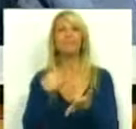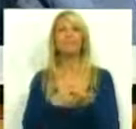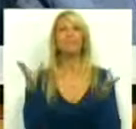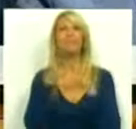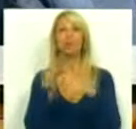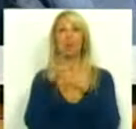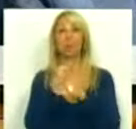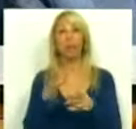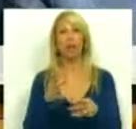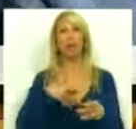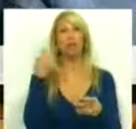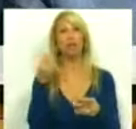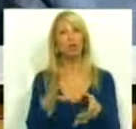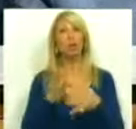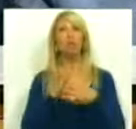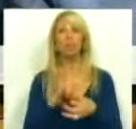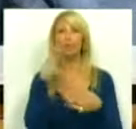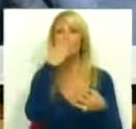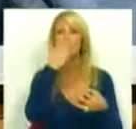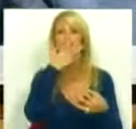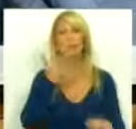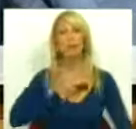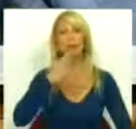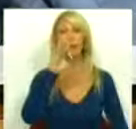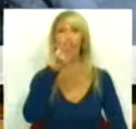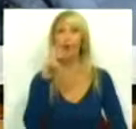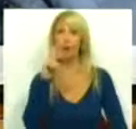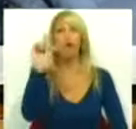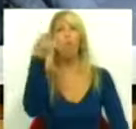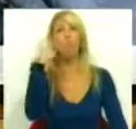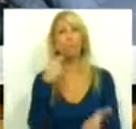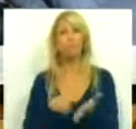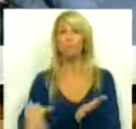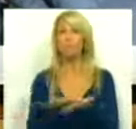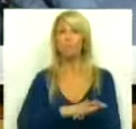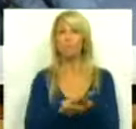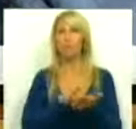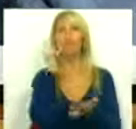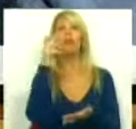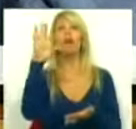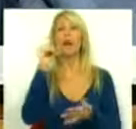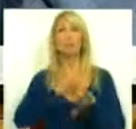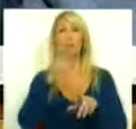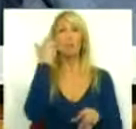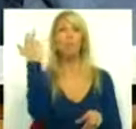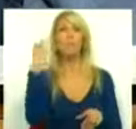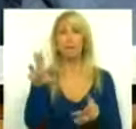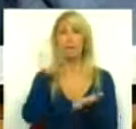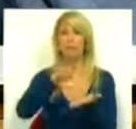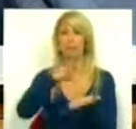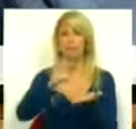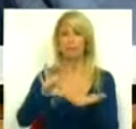de Solidariedade e se os DFAs não deveriam estar isentos de IRS nas suas pensões